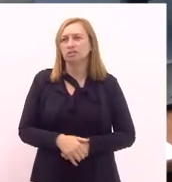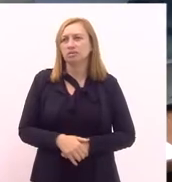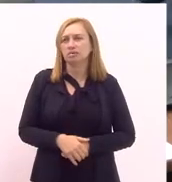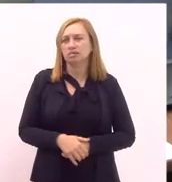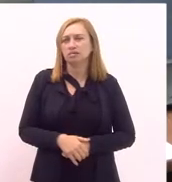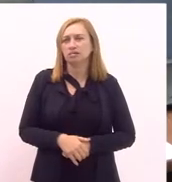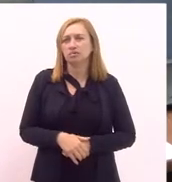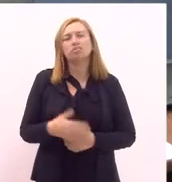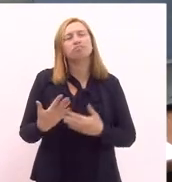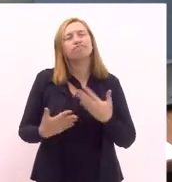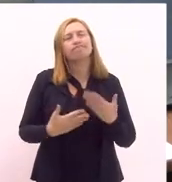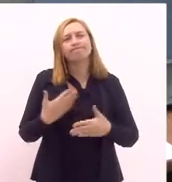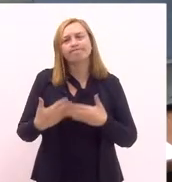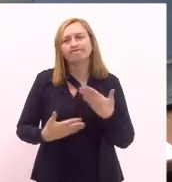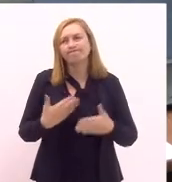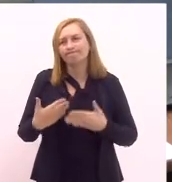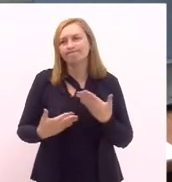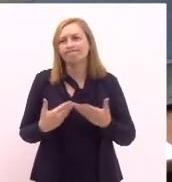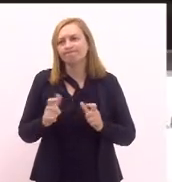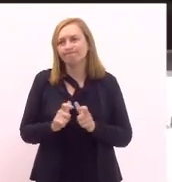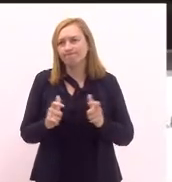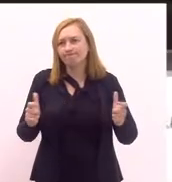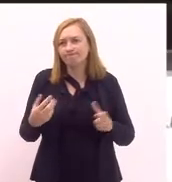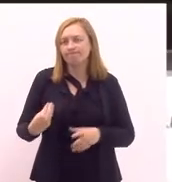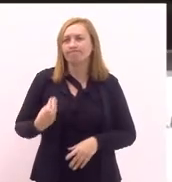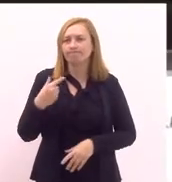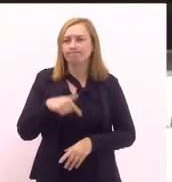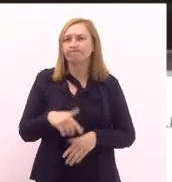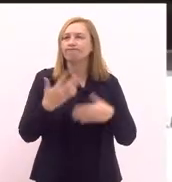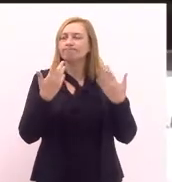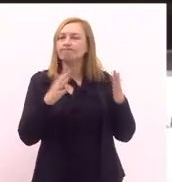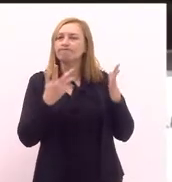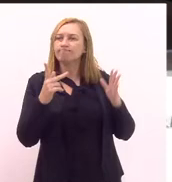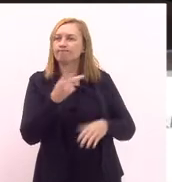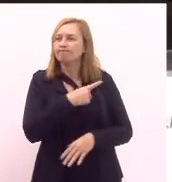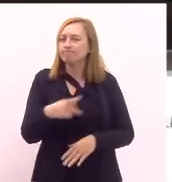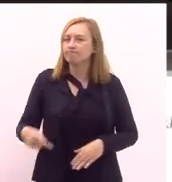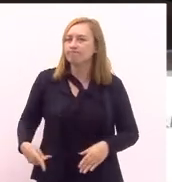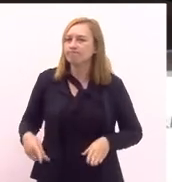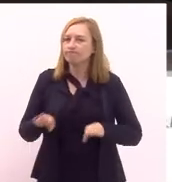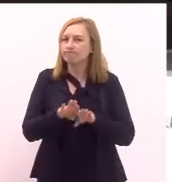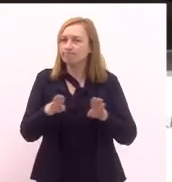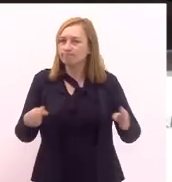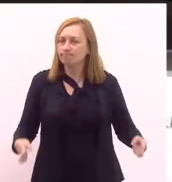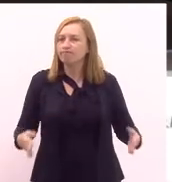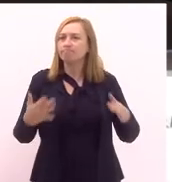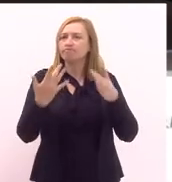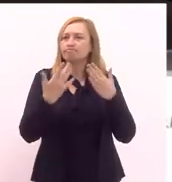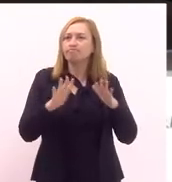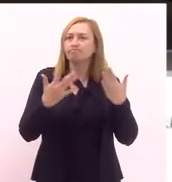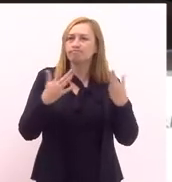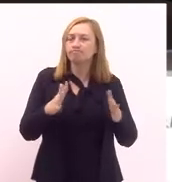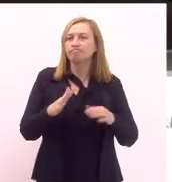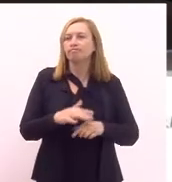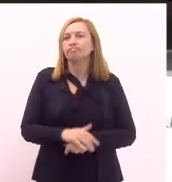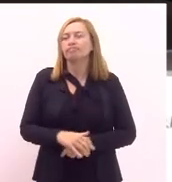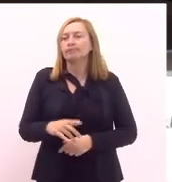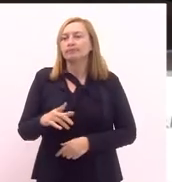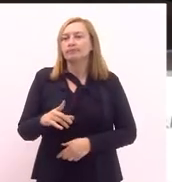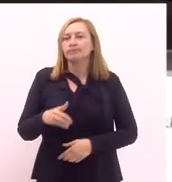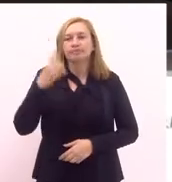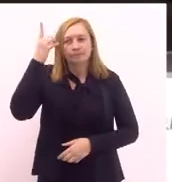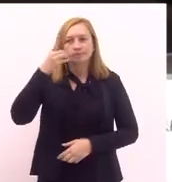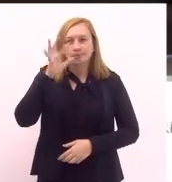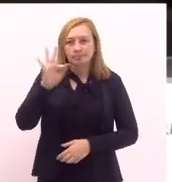um prazer muito grande Tá que saúde do presidente da mesa saúde do nosso querido a